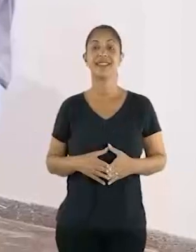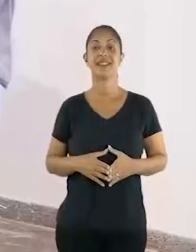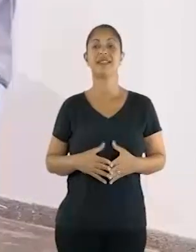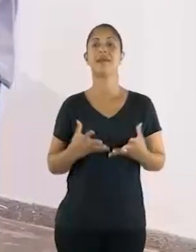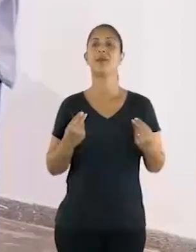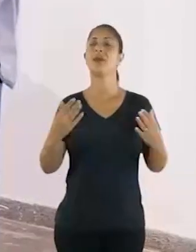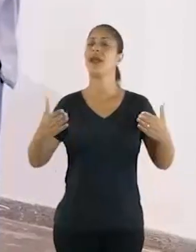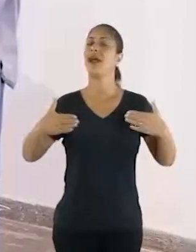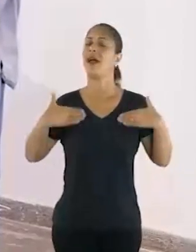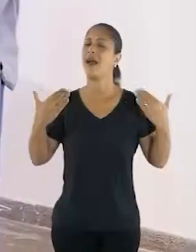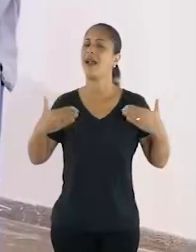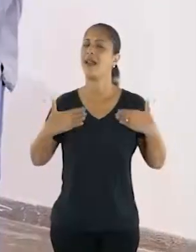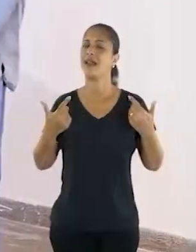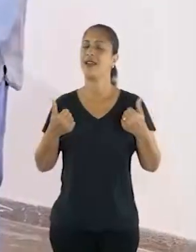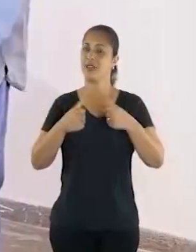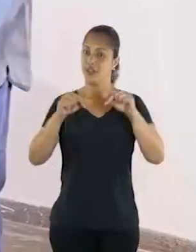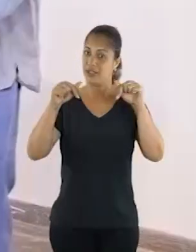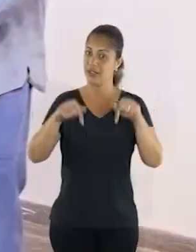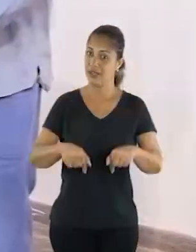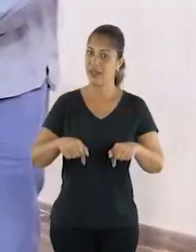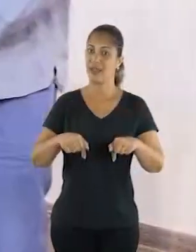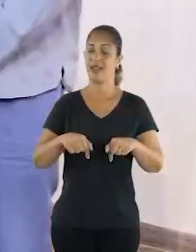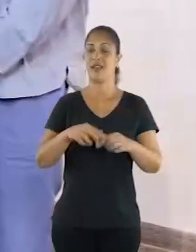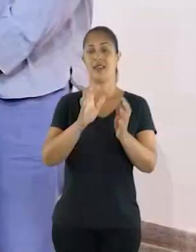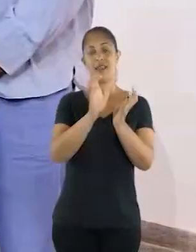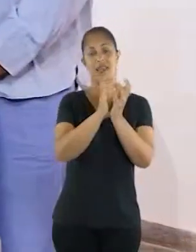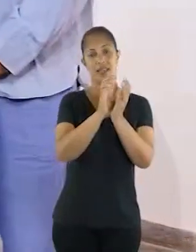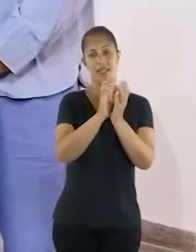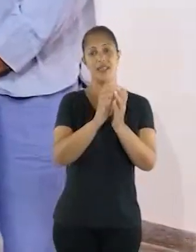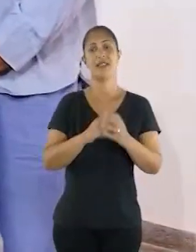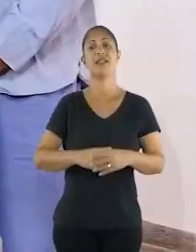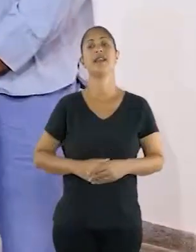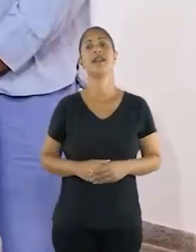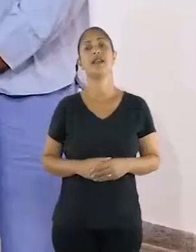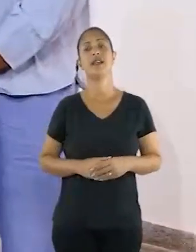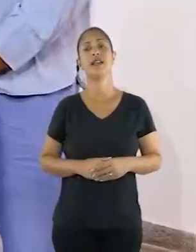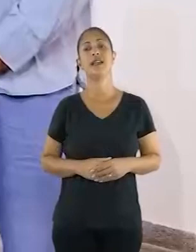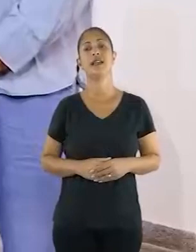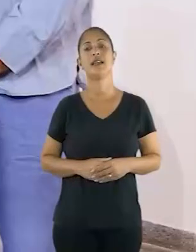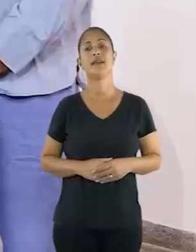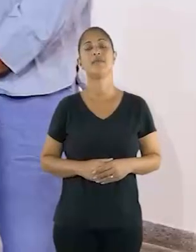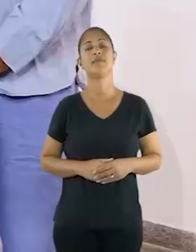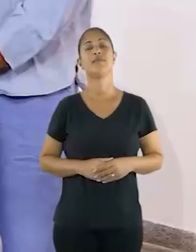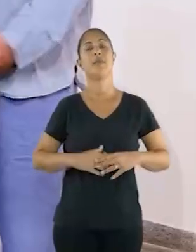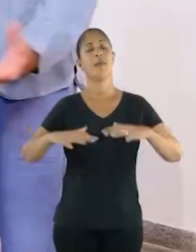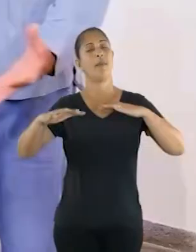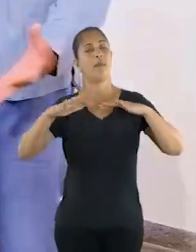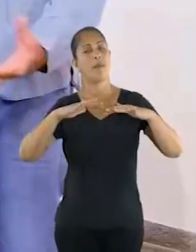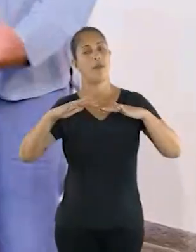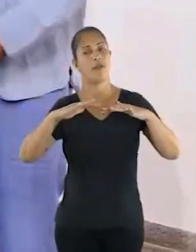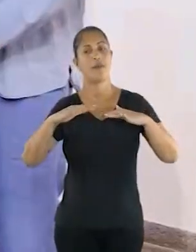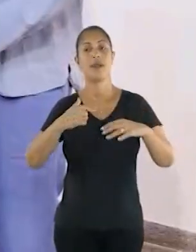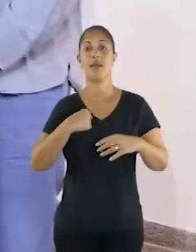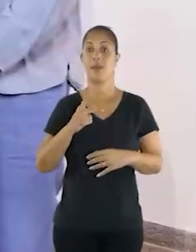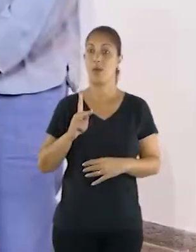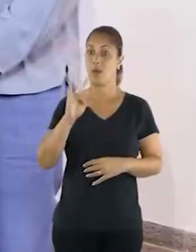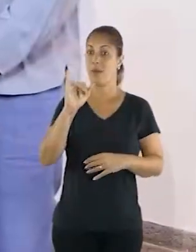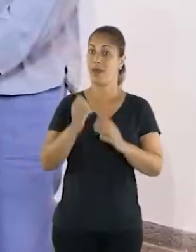Muita alegria que a gente está aqui no Recife, como o Regina falou, né? Celebrando esse movimento que meu pai